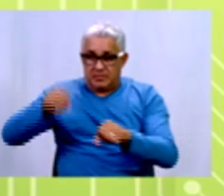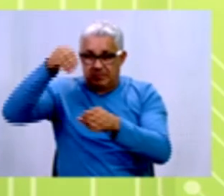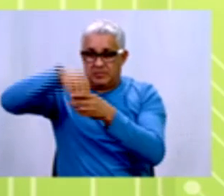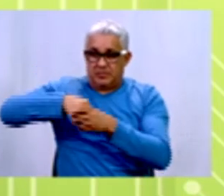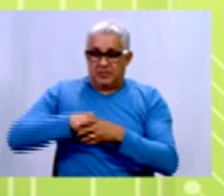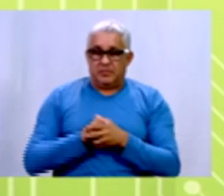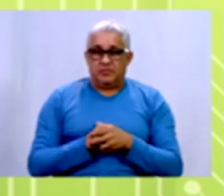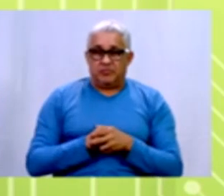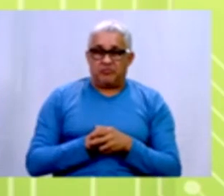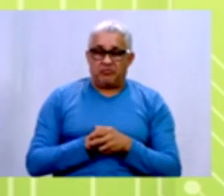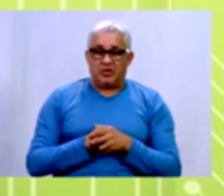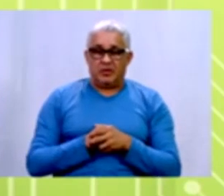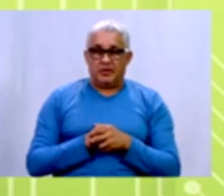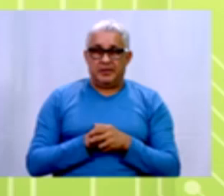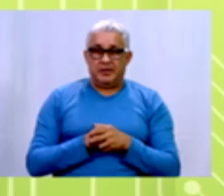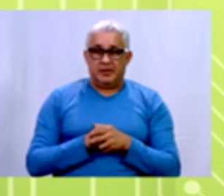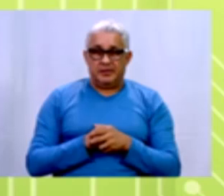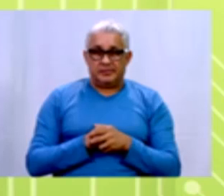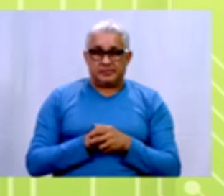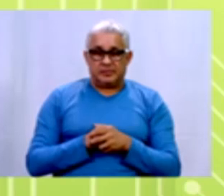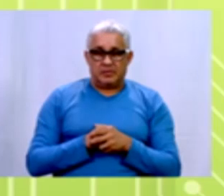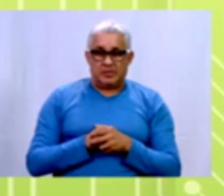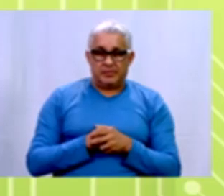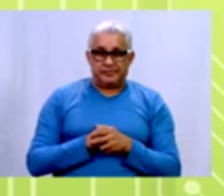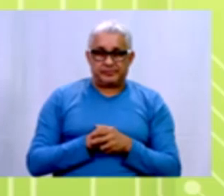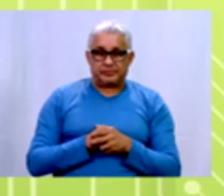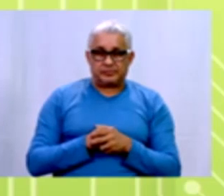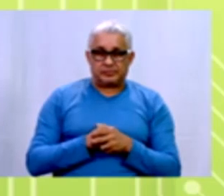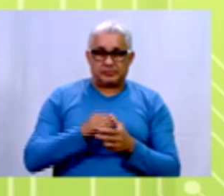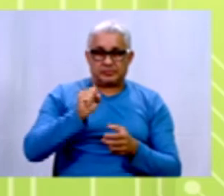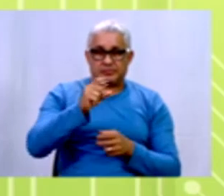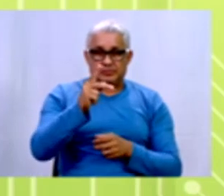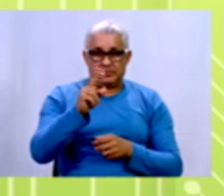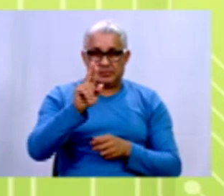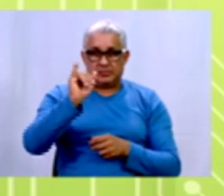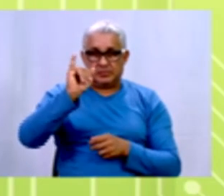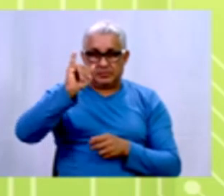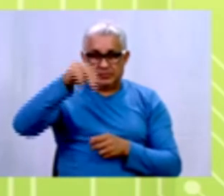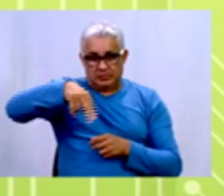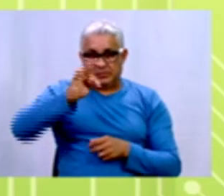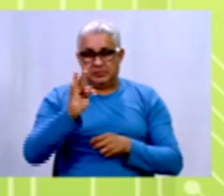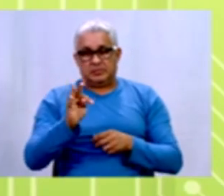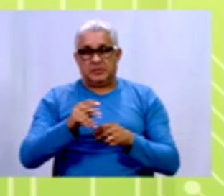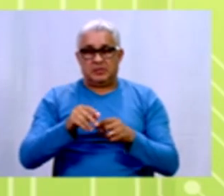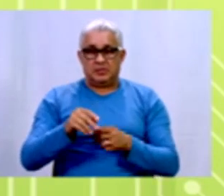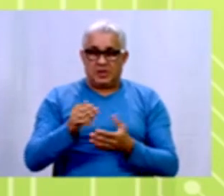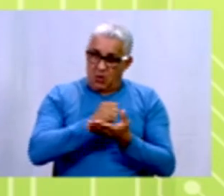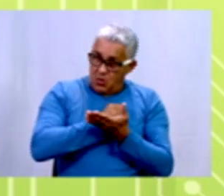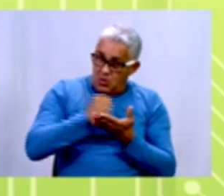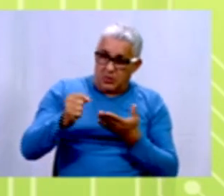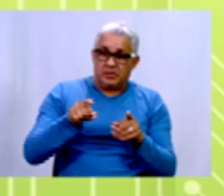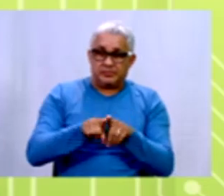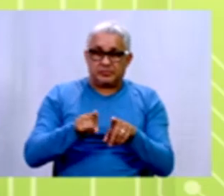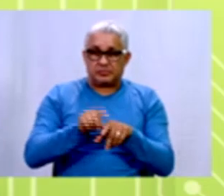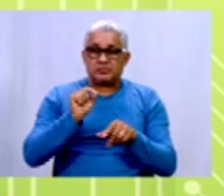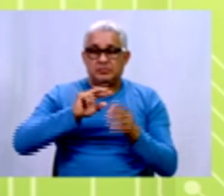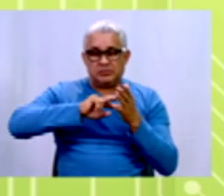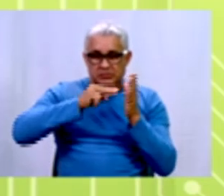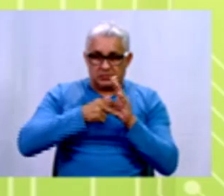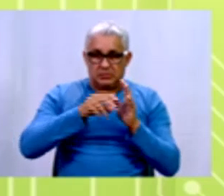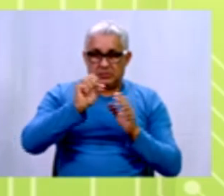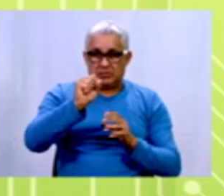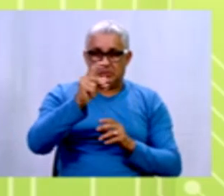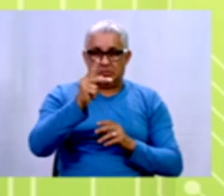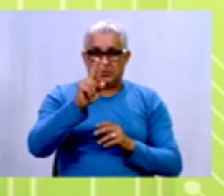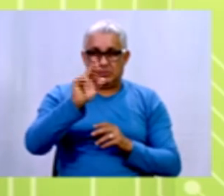Então, passado esse período do sprint, que nós veremos logo a seguir aí o que significa um